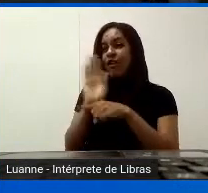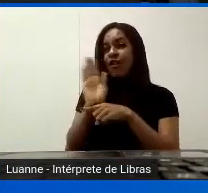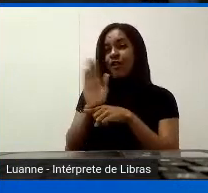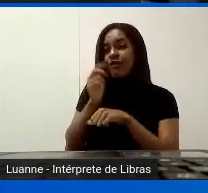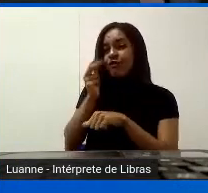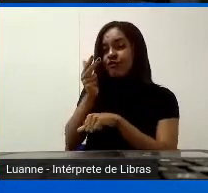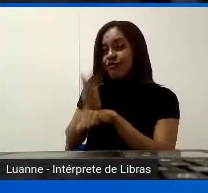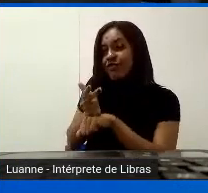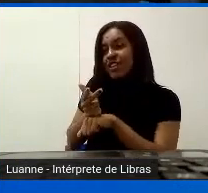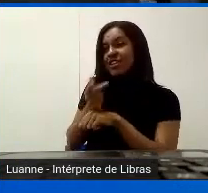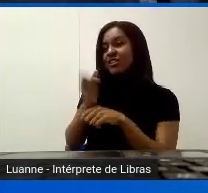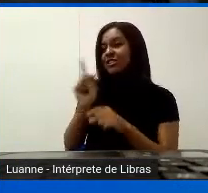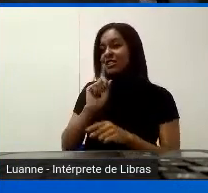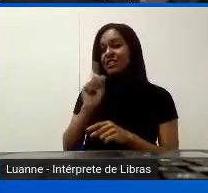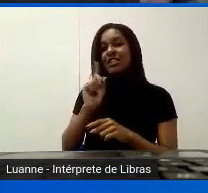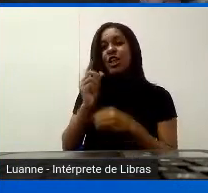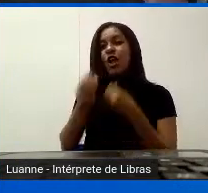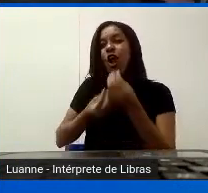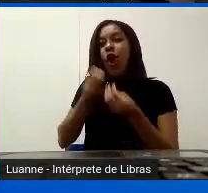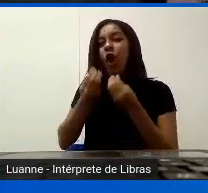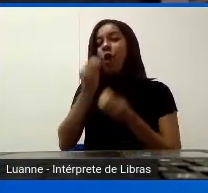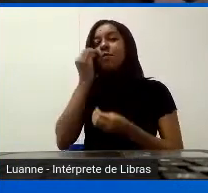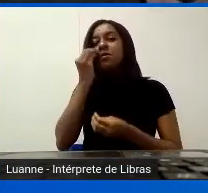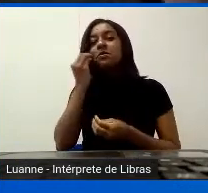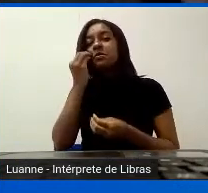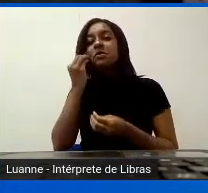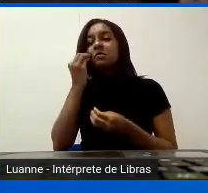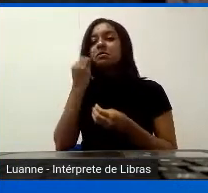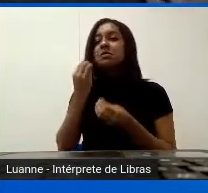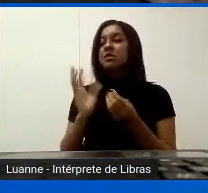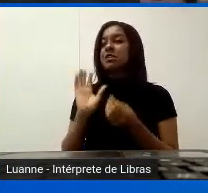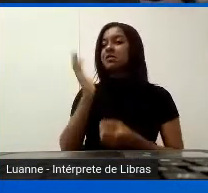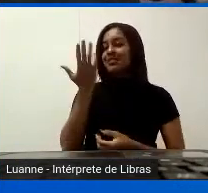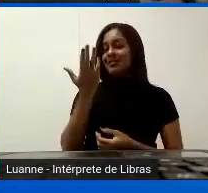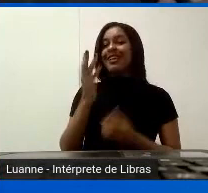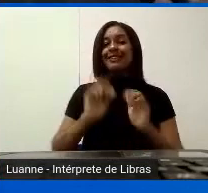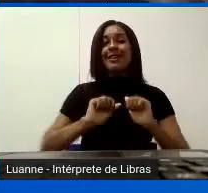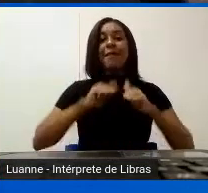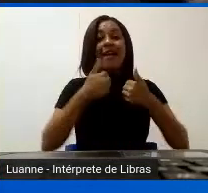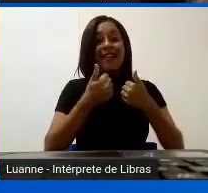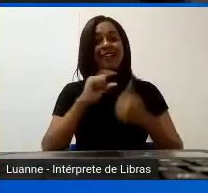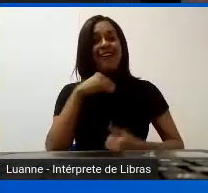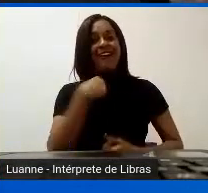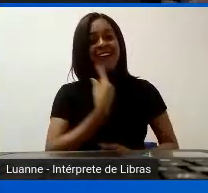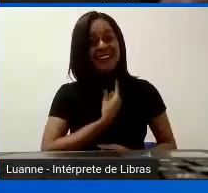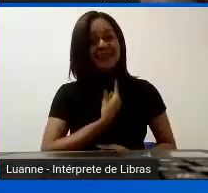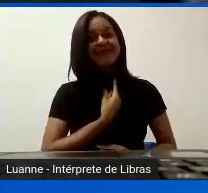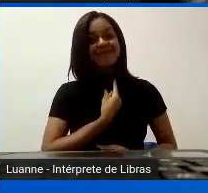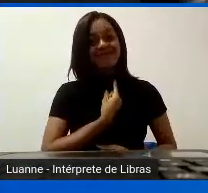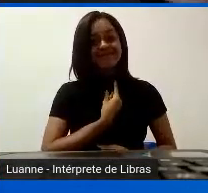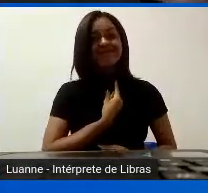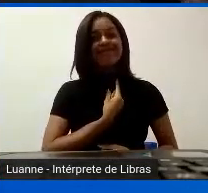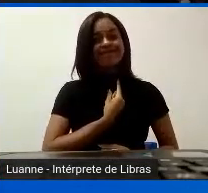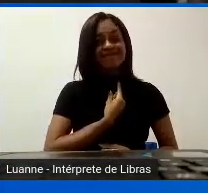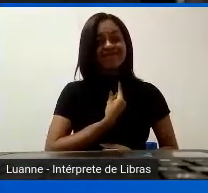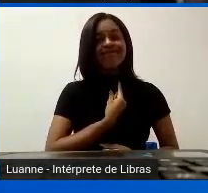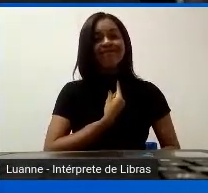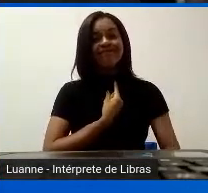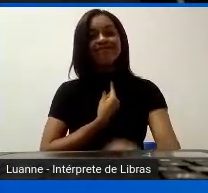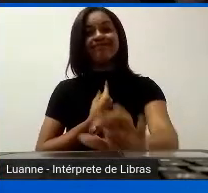é uma experiência como que esse experimento tá funcionando porque melhora a gente né tem a gente vai sensitiva e a gente